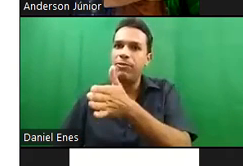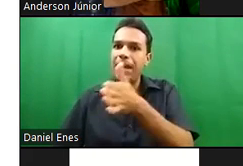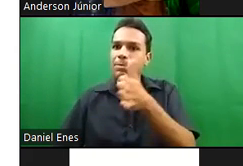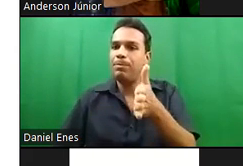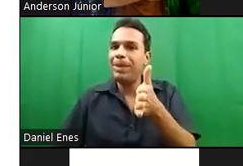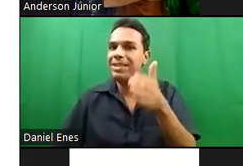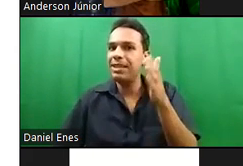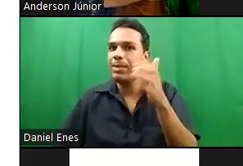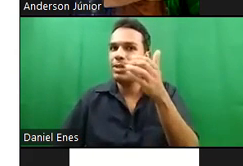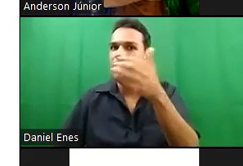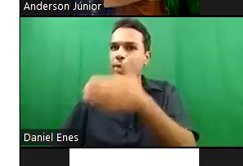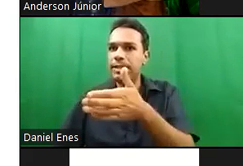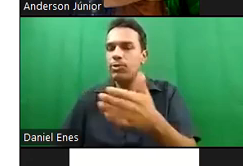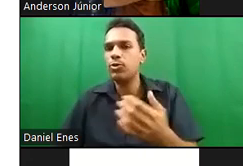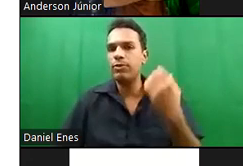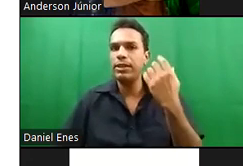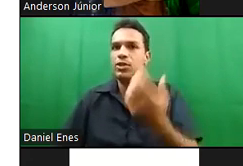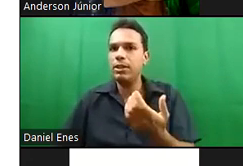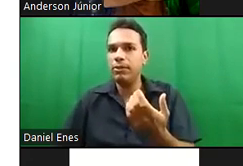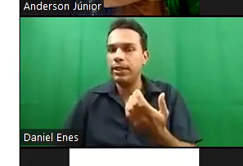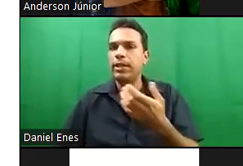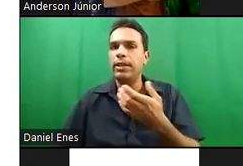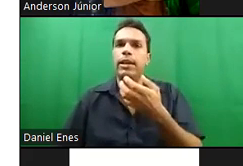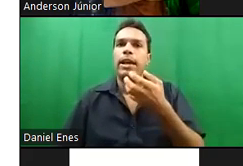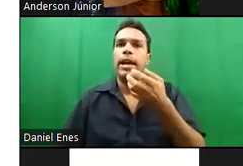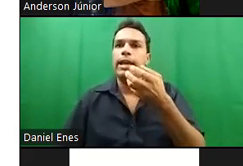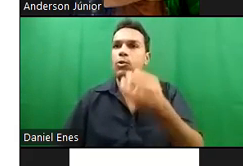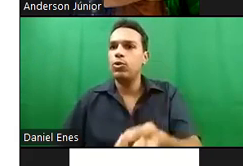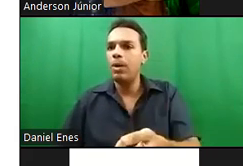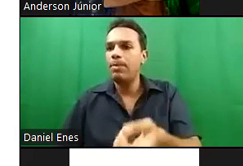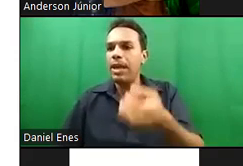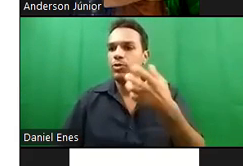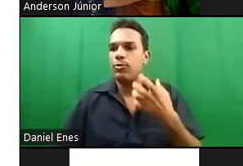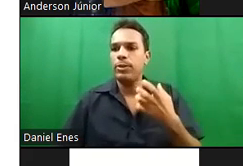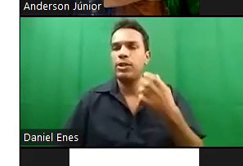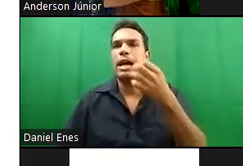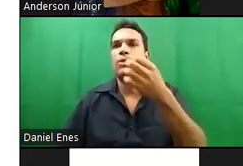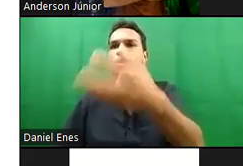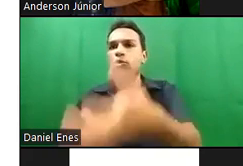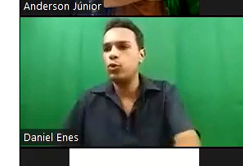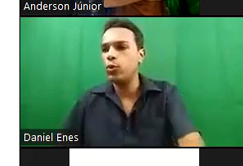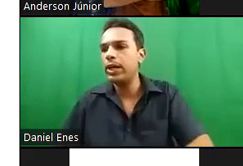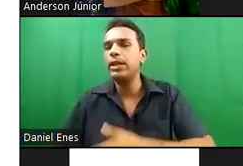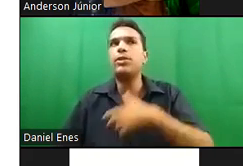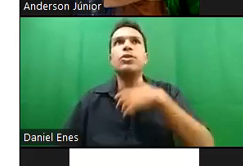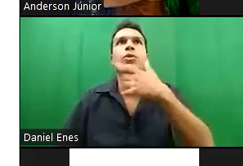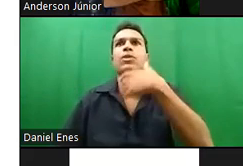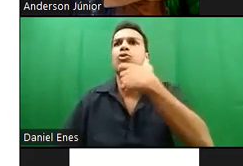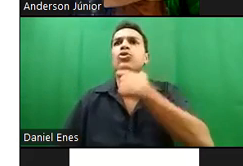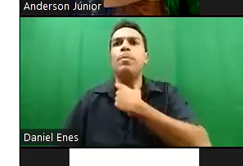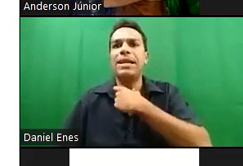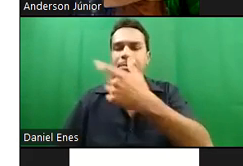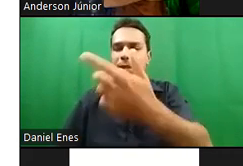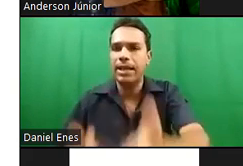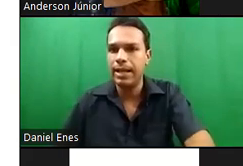que vai perceber a diferença do som e vai descrever o som aberto, o som fechado, as consoantes, como é que o